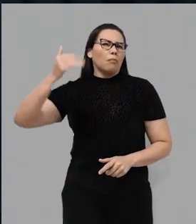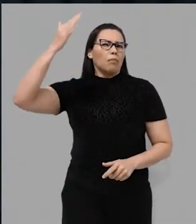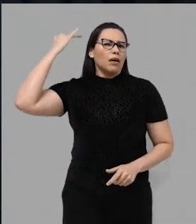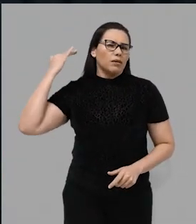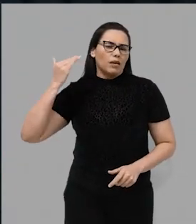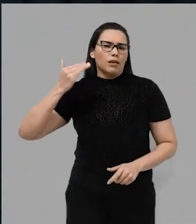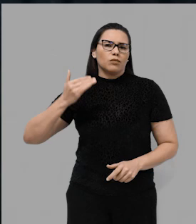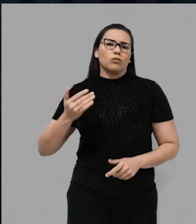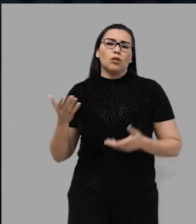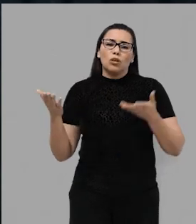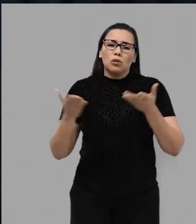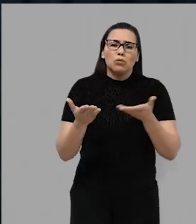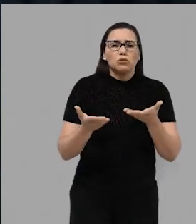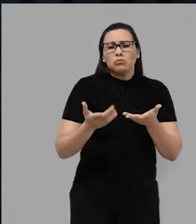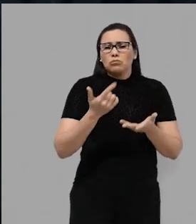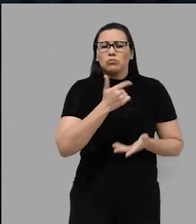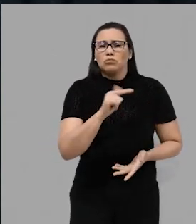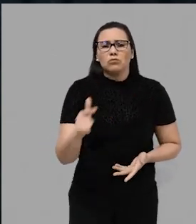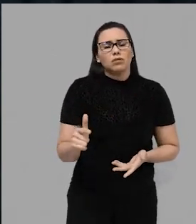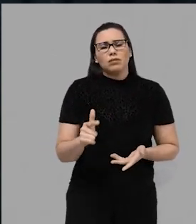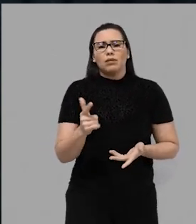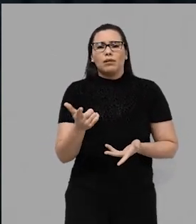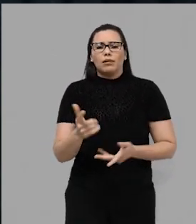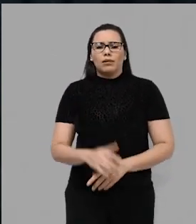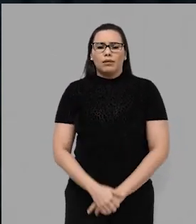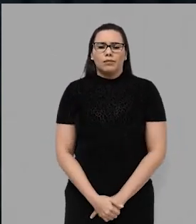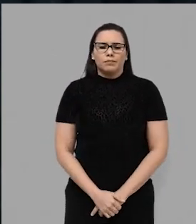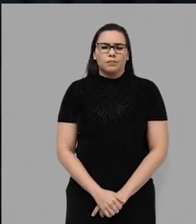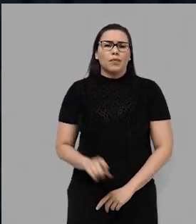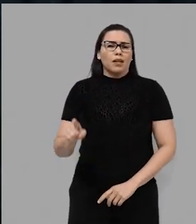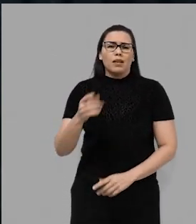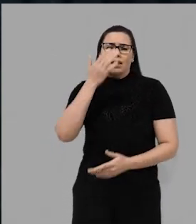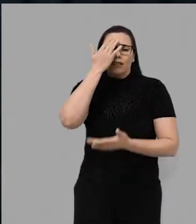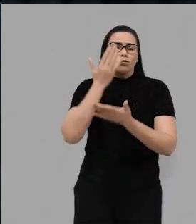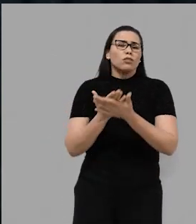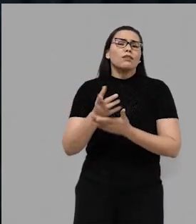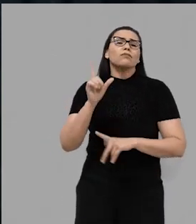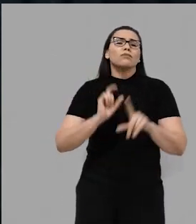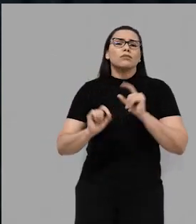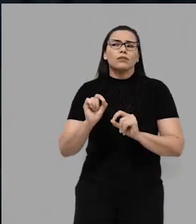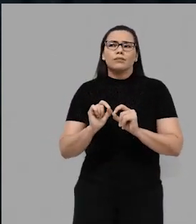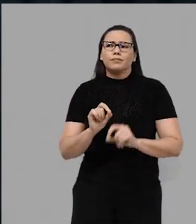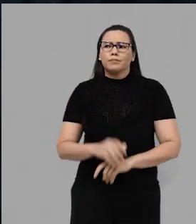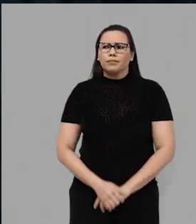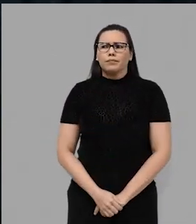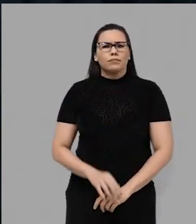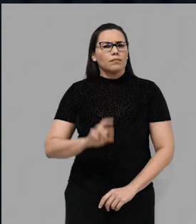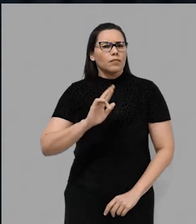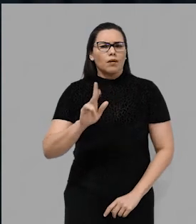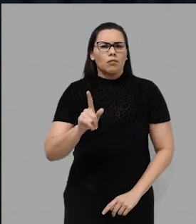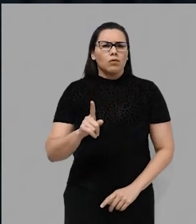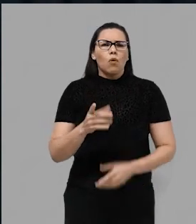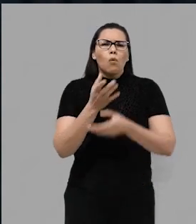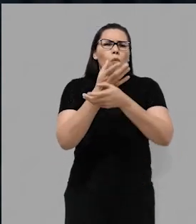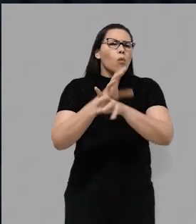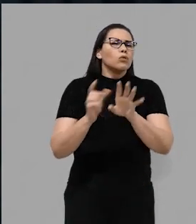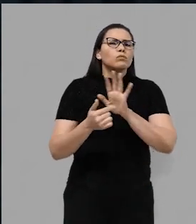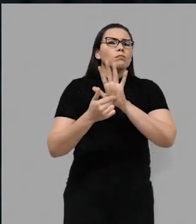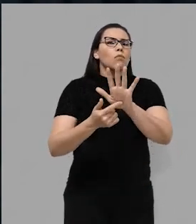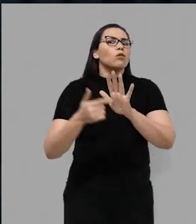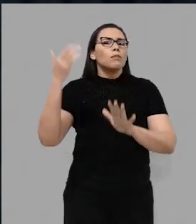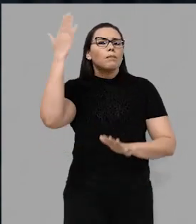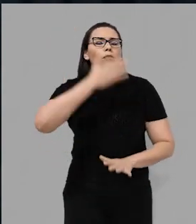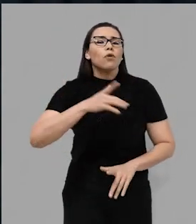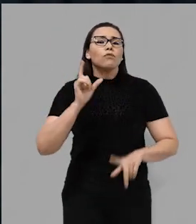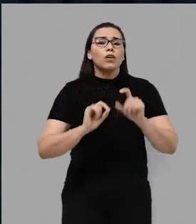quer dizer que os seres vivos sofreram mudanças. Mas para ele, não. Ele apenas dizia o seguinte, não. Os fósseis apenas é uma